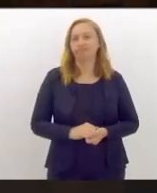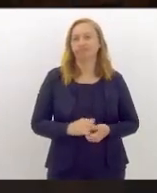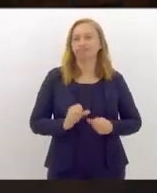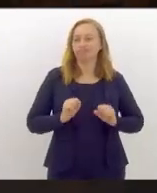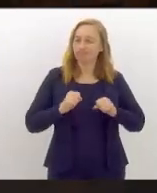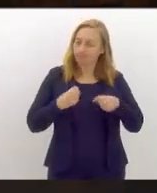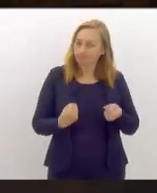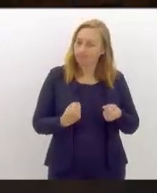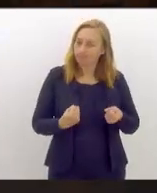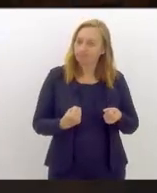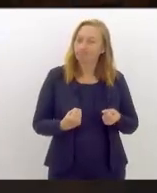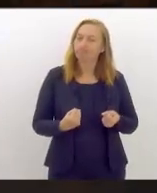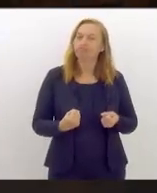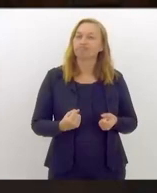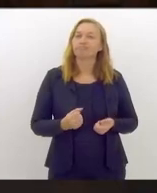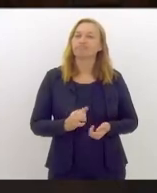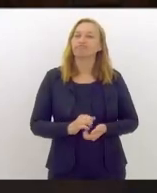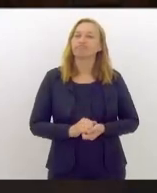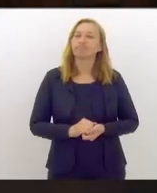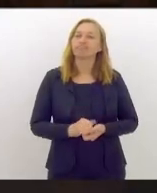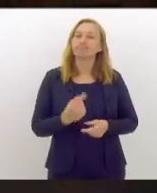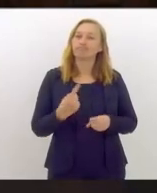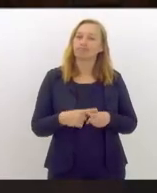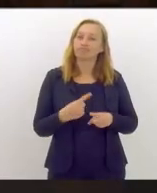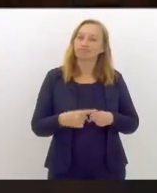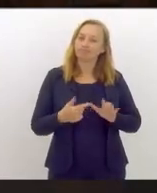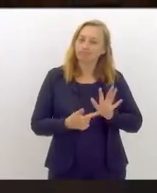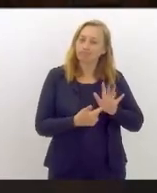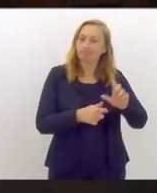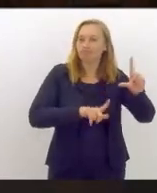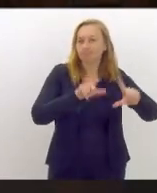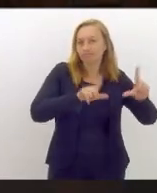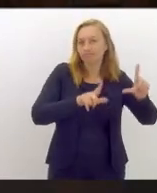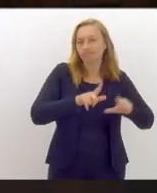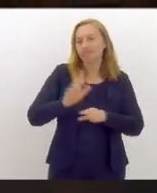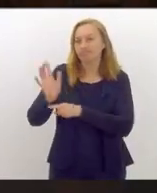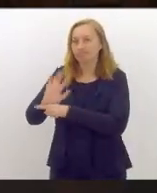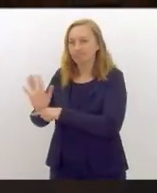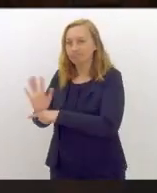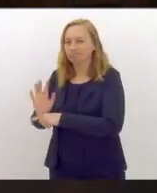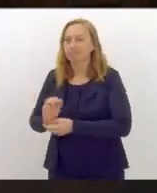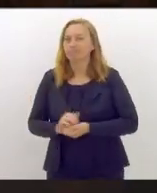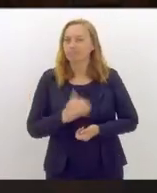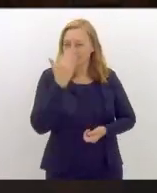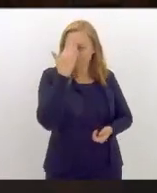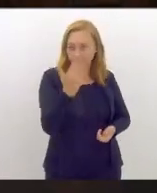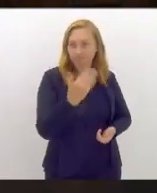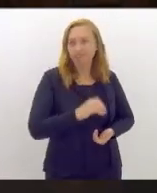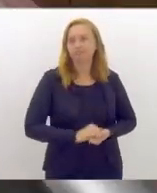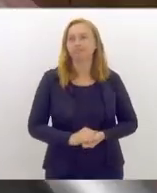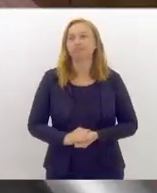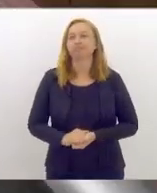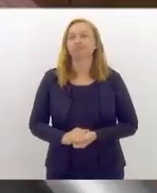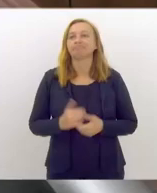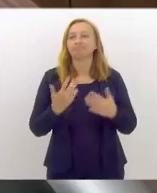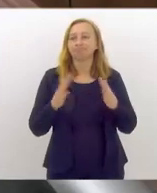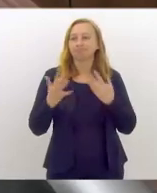e essa intensidade porque ela imprime na tela ela imprime nos filmes ela imprime nas séries Muito obrigado